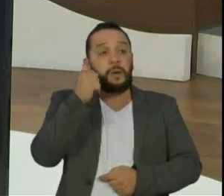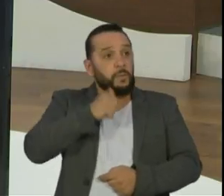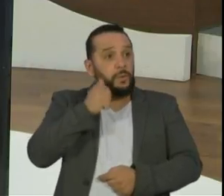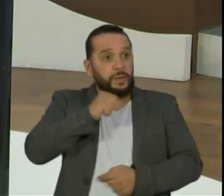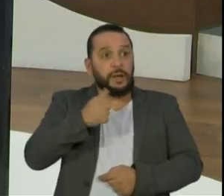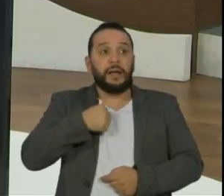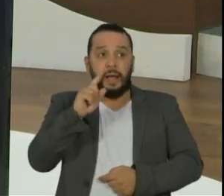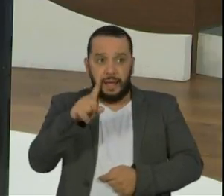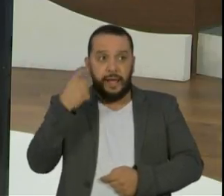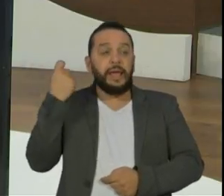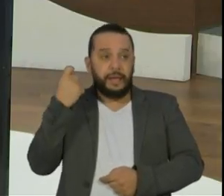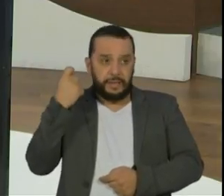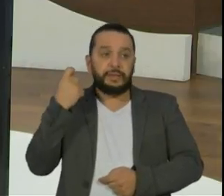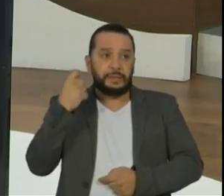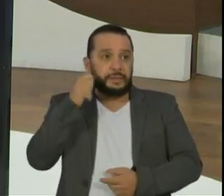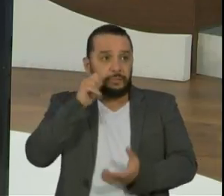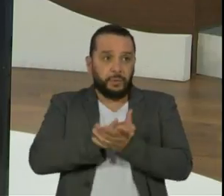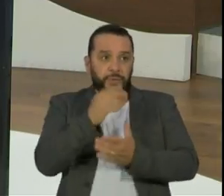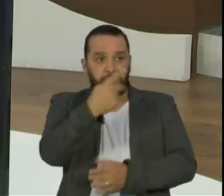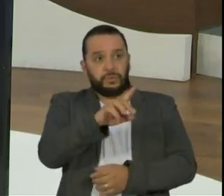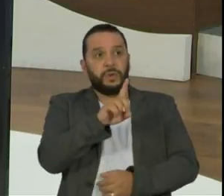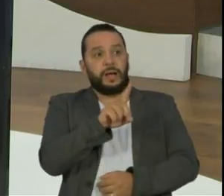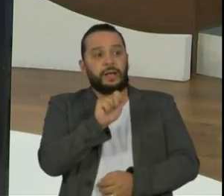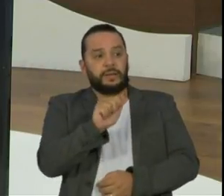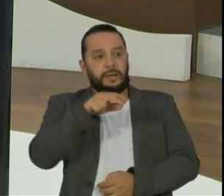sua ex-mulher, Dani Calabresa.